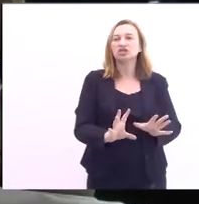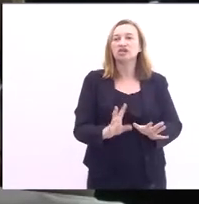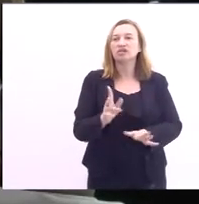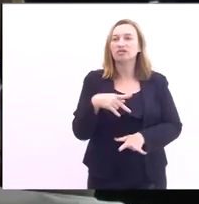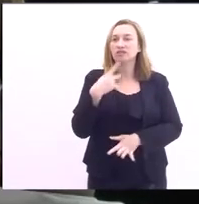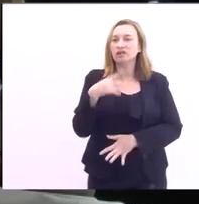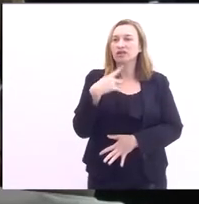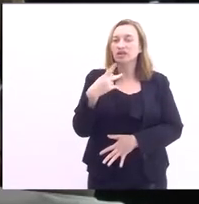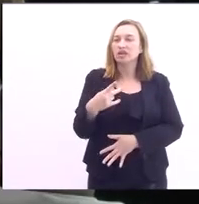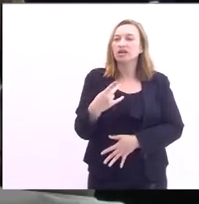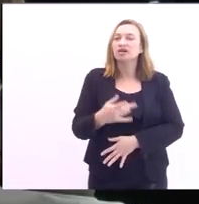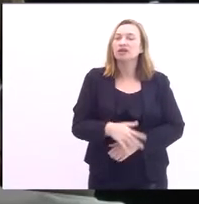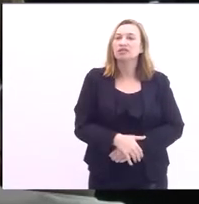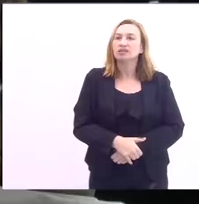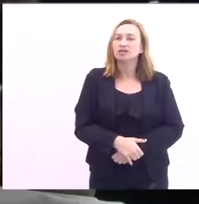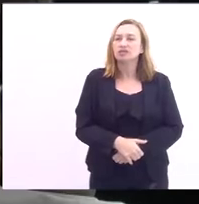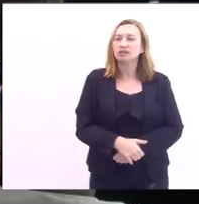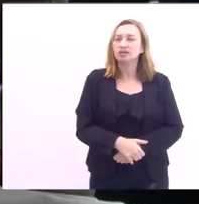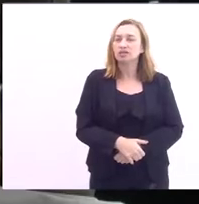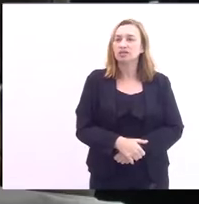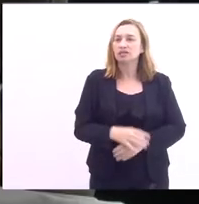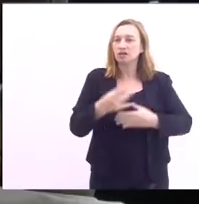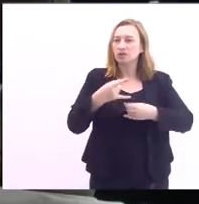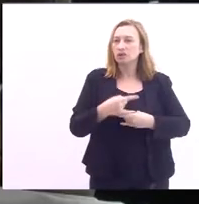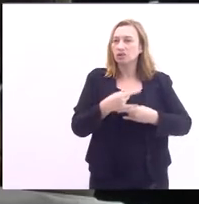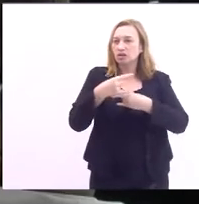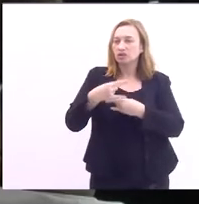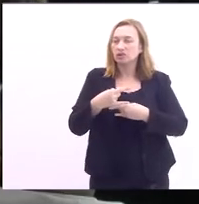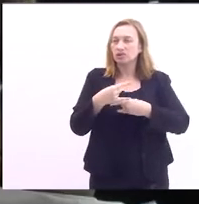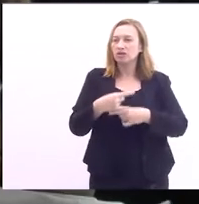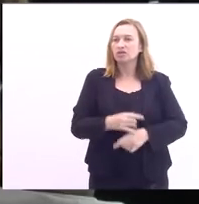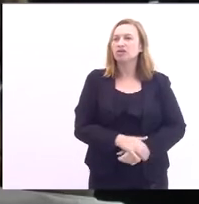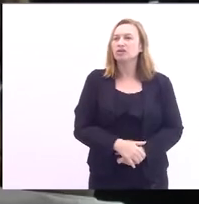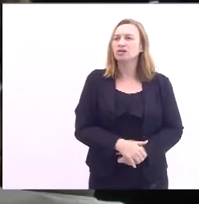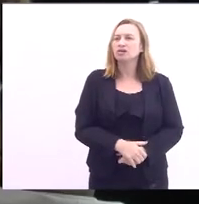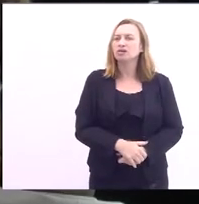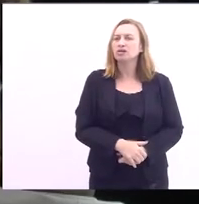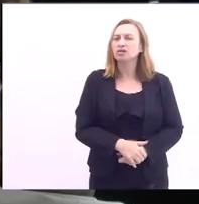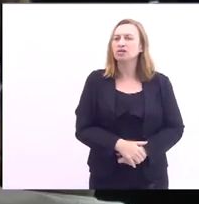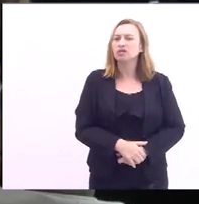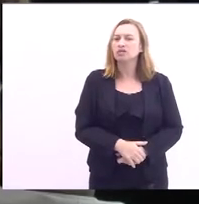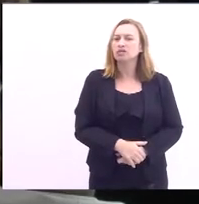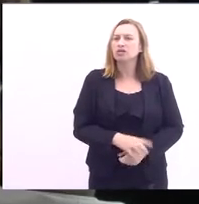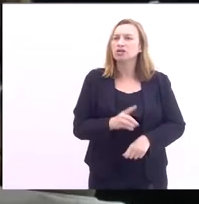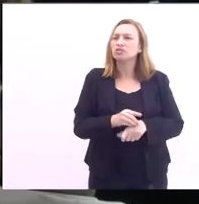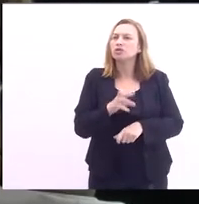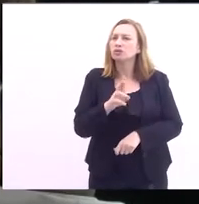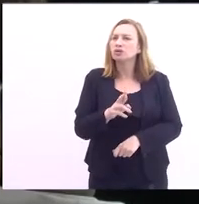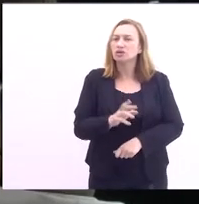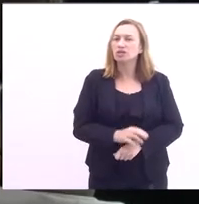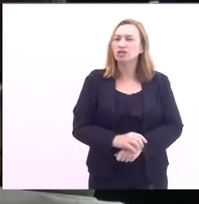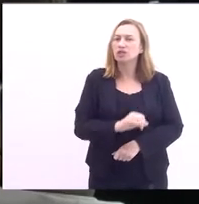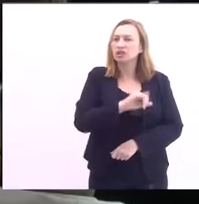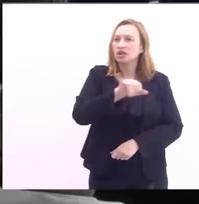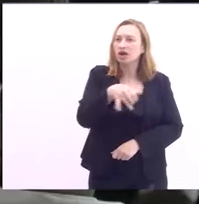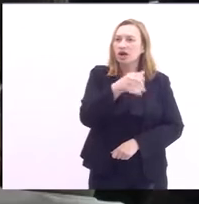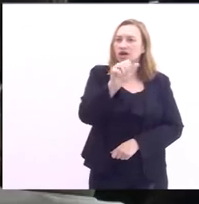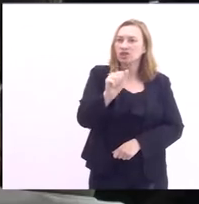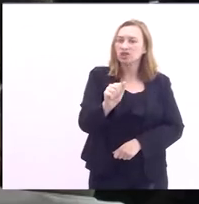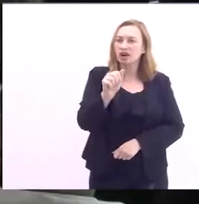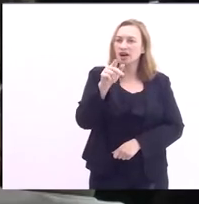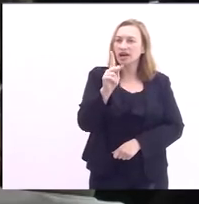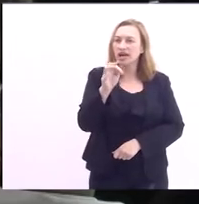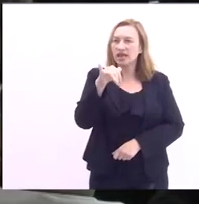está participando à distância, para a doutora Jaqueline